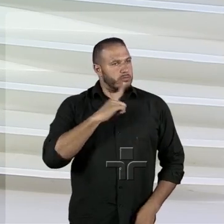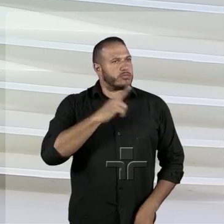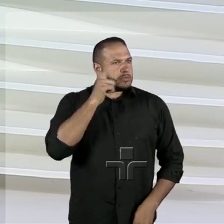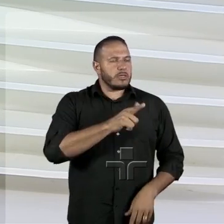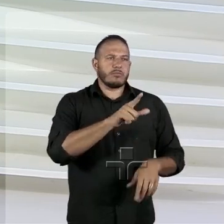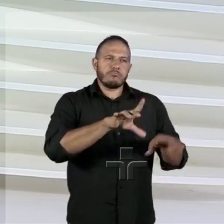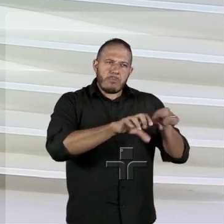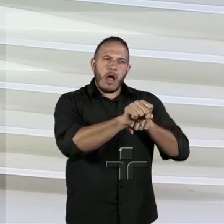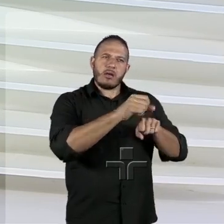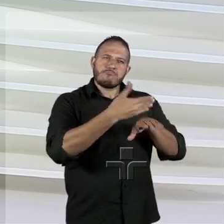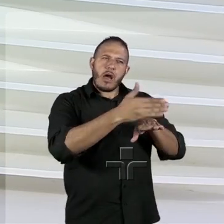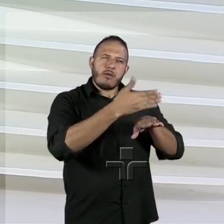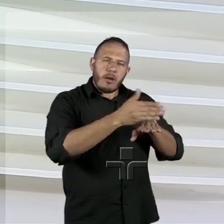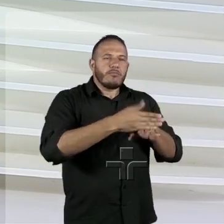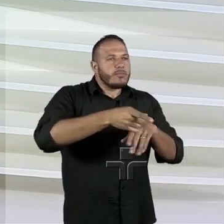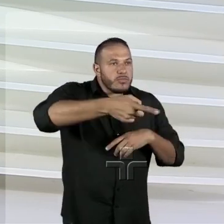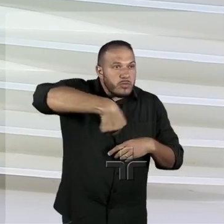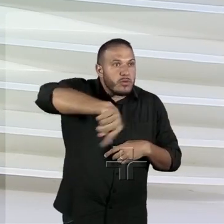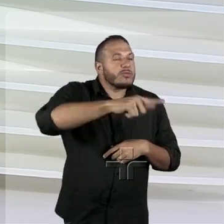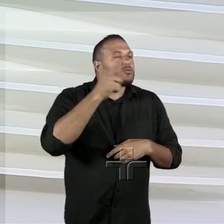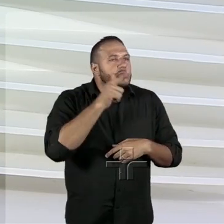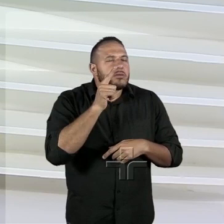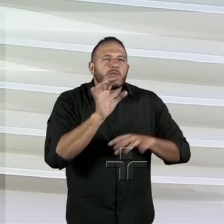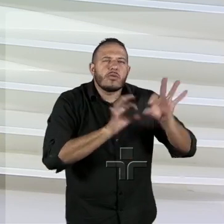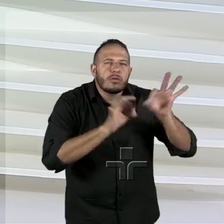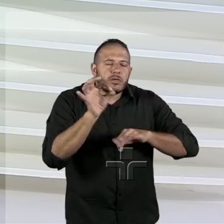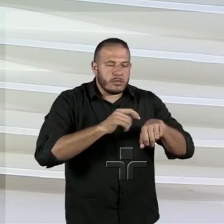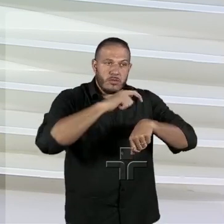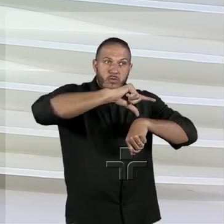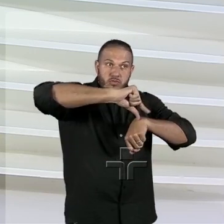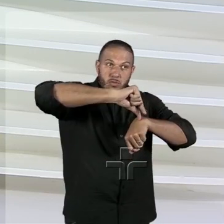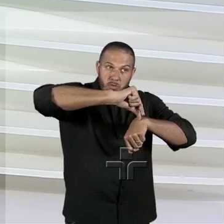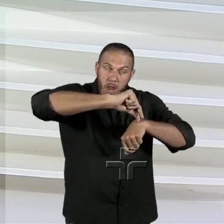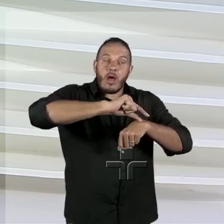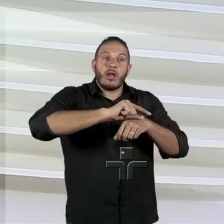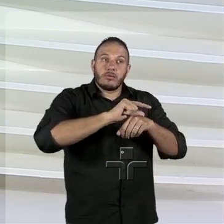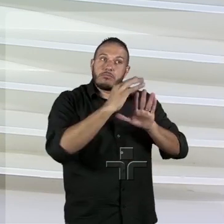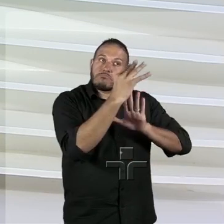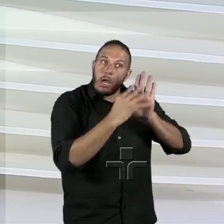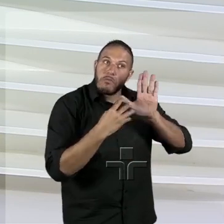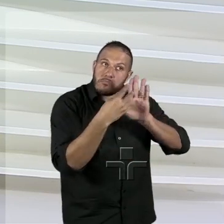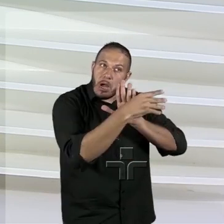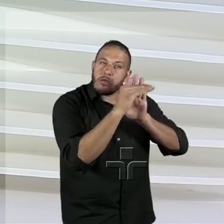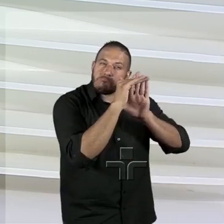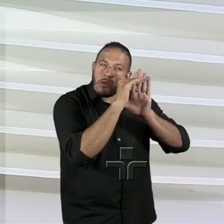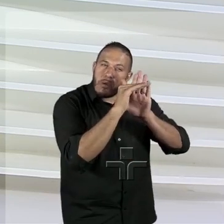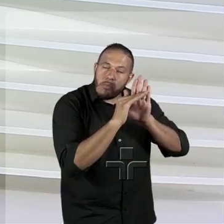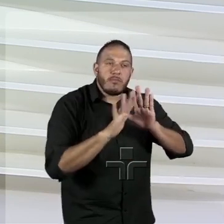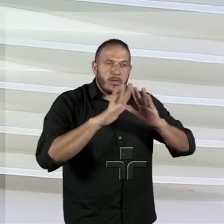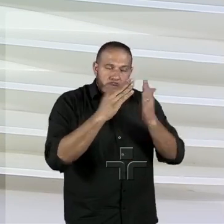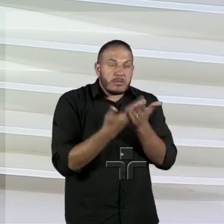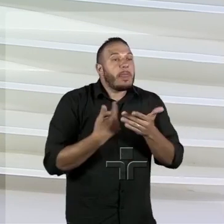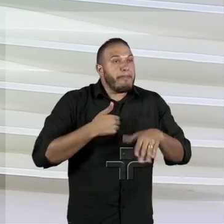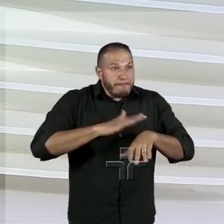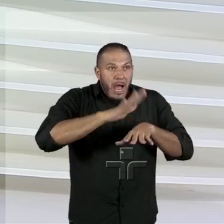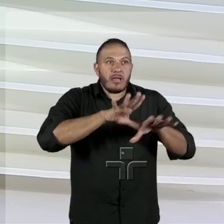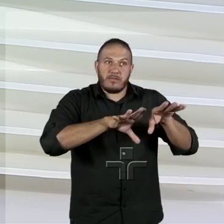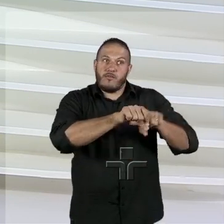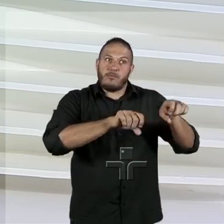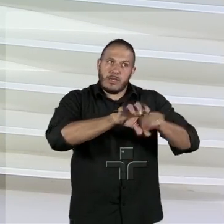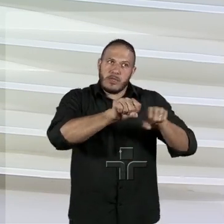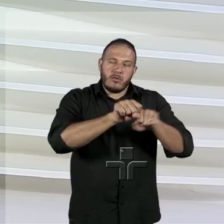que a gente possa organizar o horário de aula das escolas para ter mais formação e planejamento conjunto dos